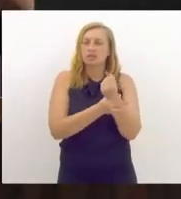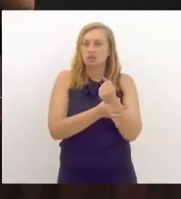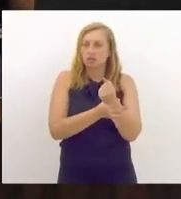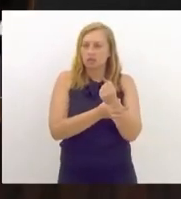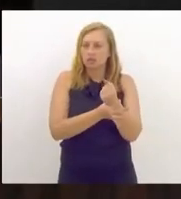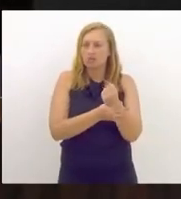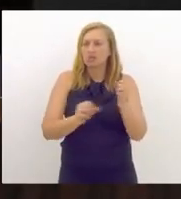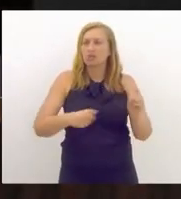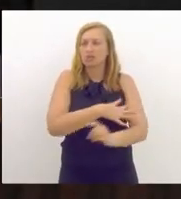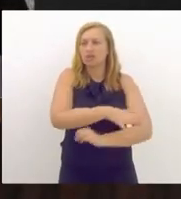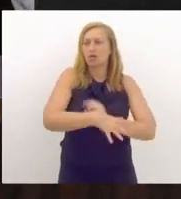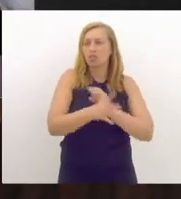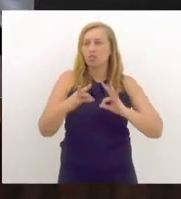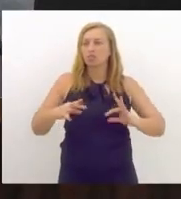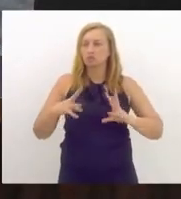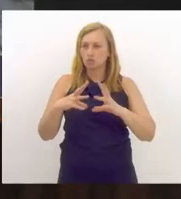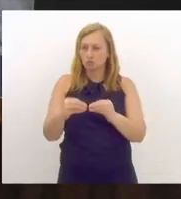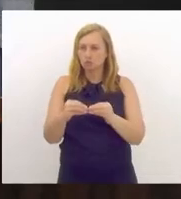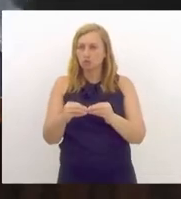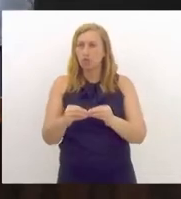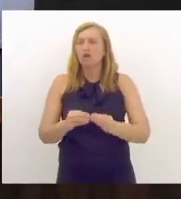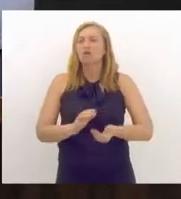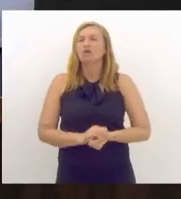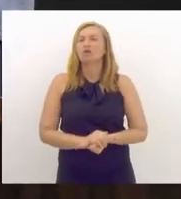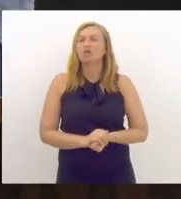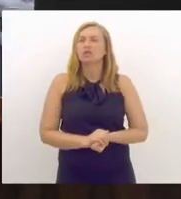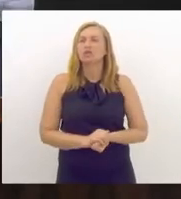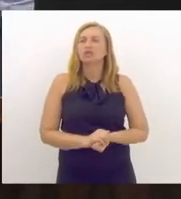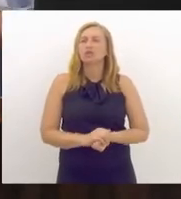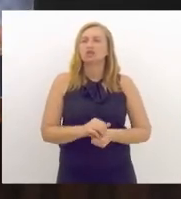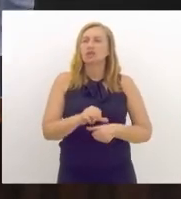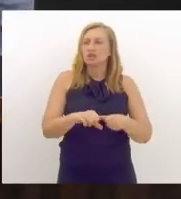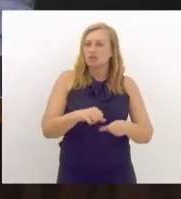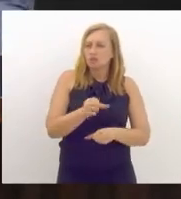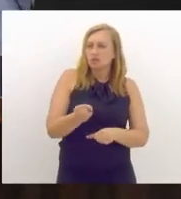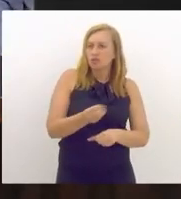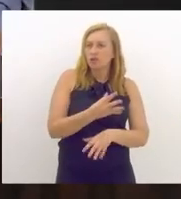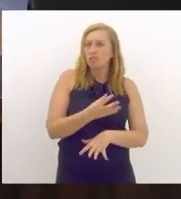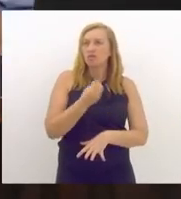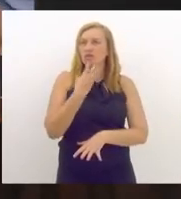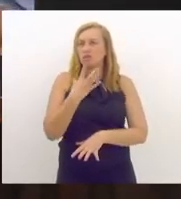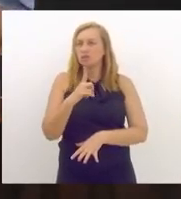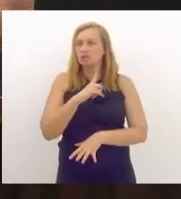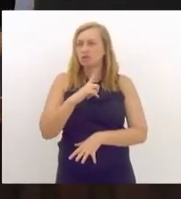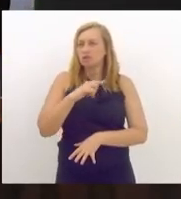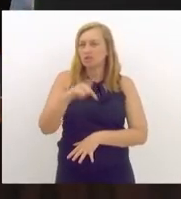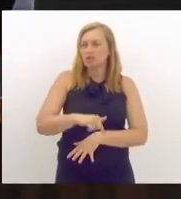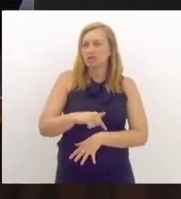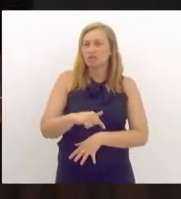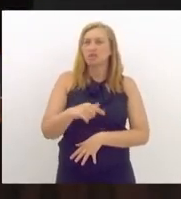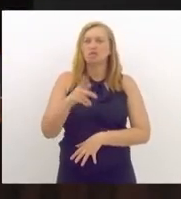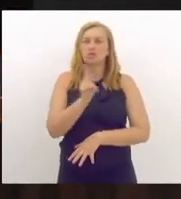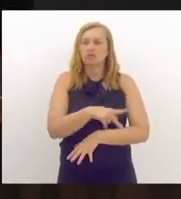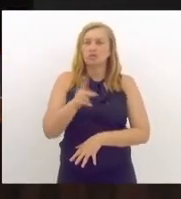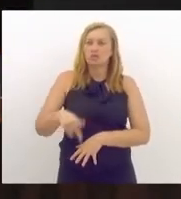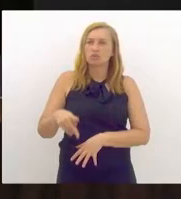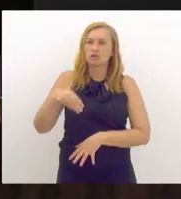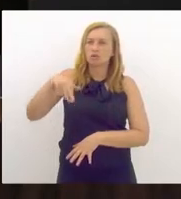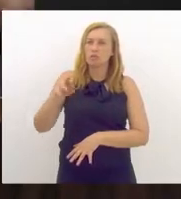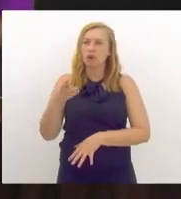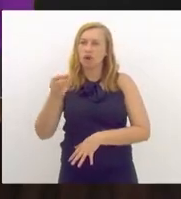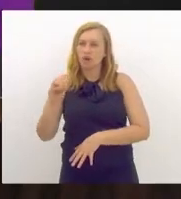como um todo passamos por reformas que bom temos aqui Professor Mauro Osório